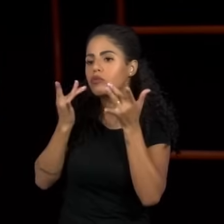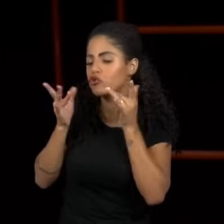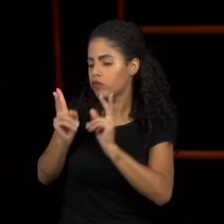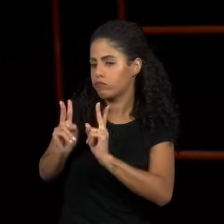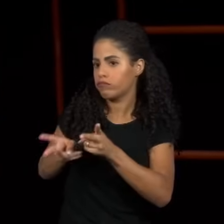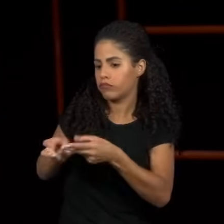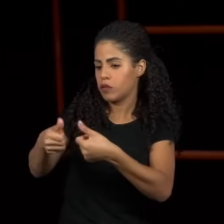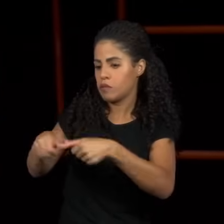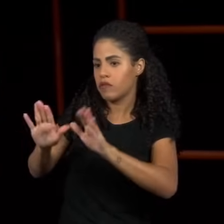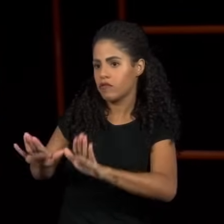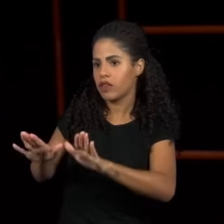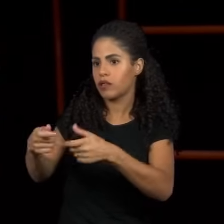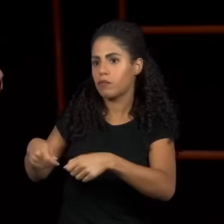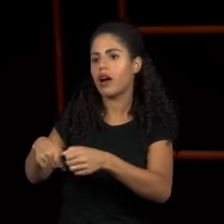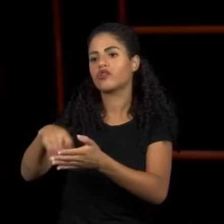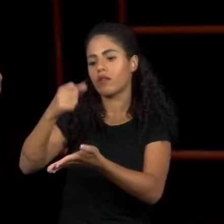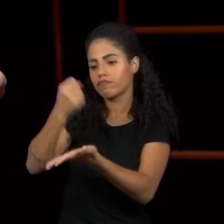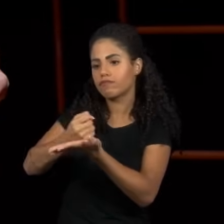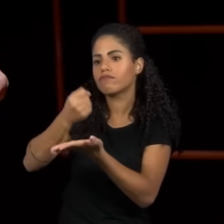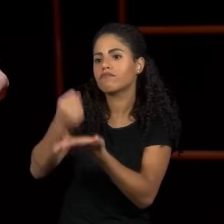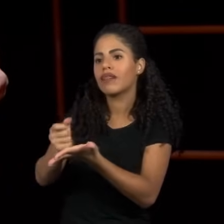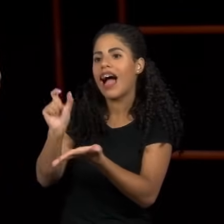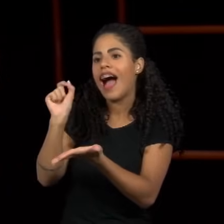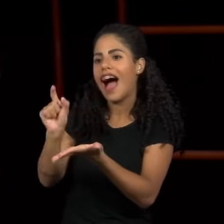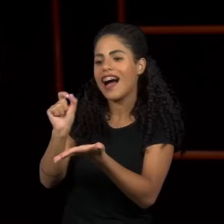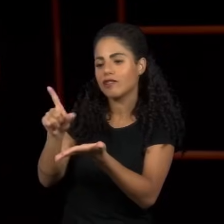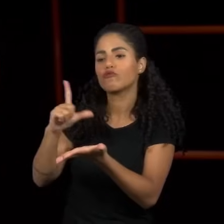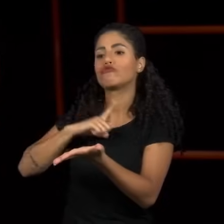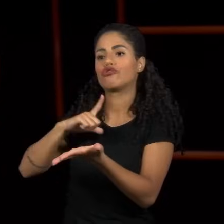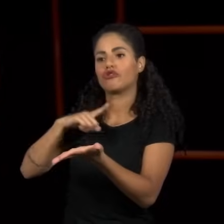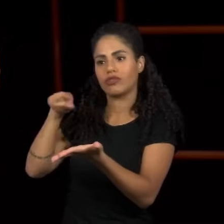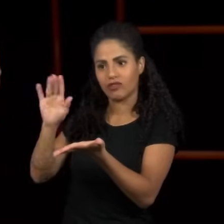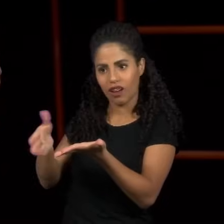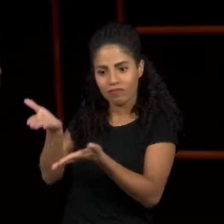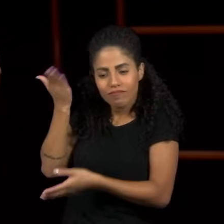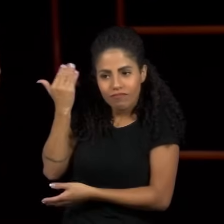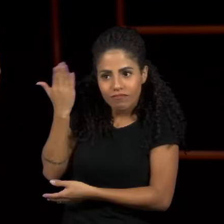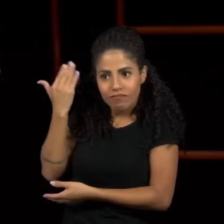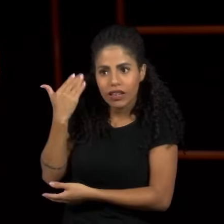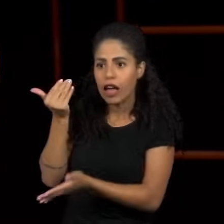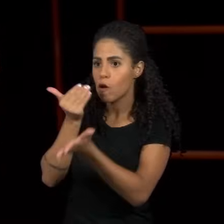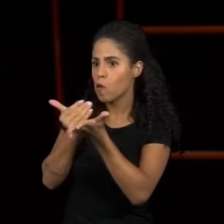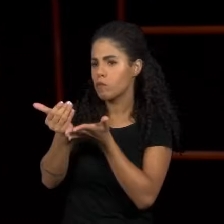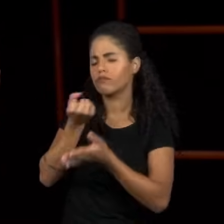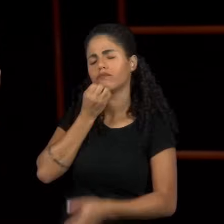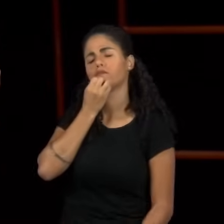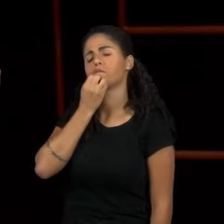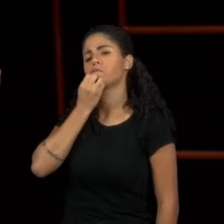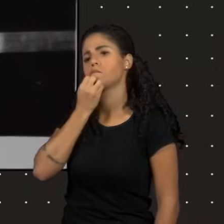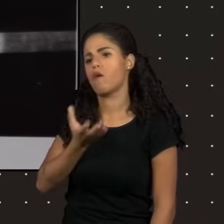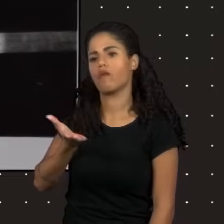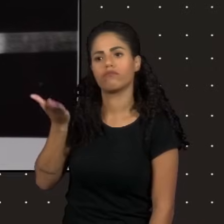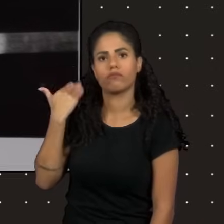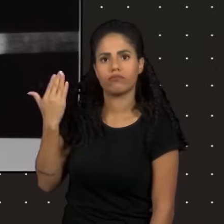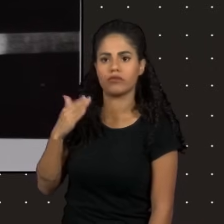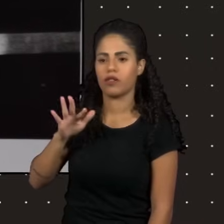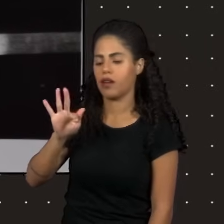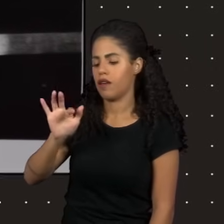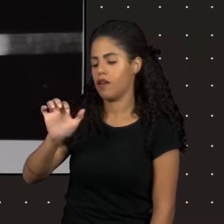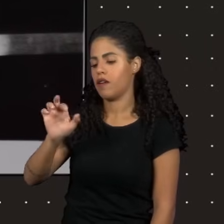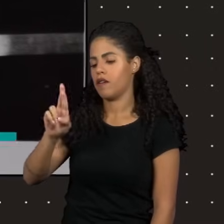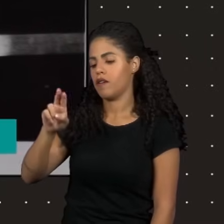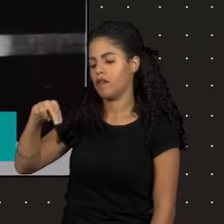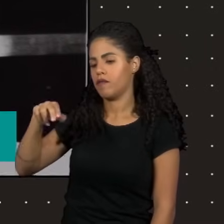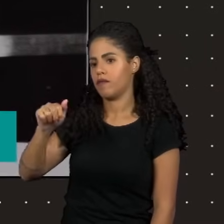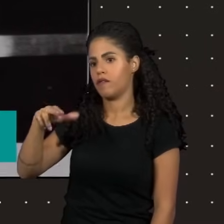fixo, um carteira assinada e tudo. Olha que beleza que eu comecei. Foi muito bom. Foi Fernando Peixoto